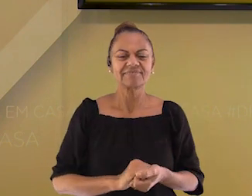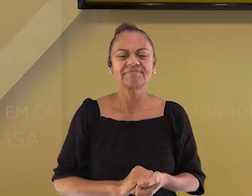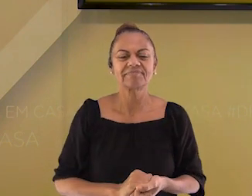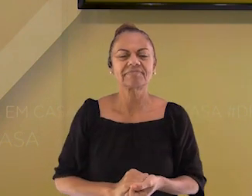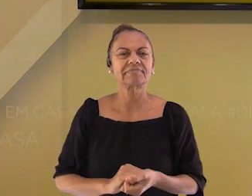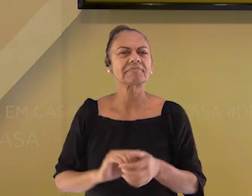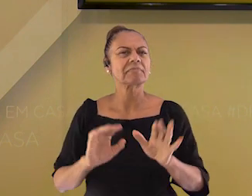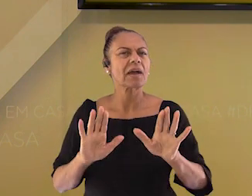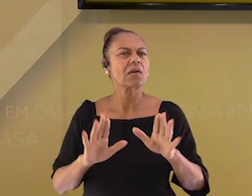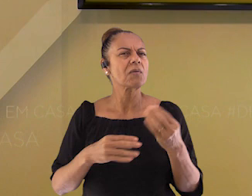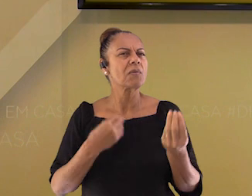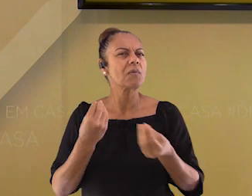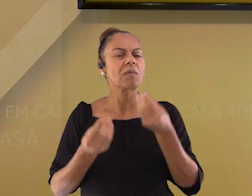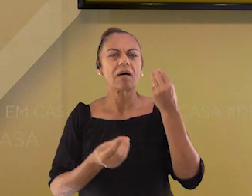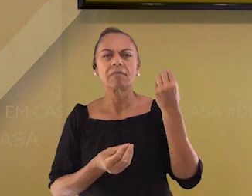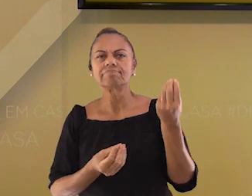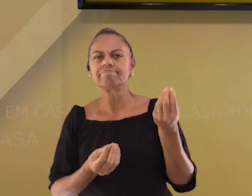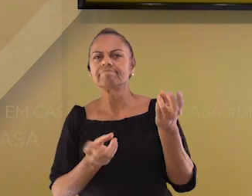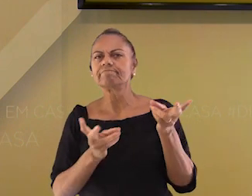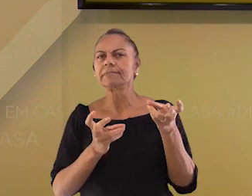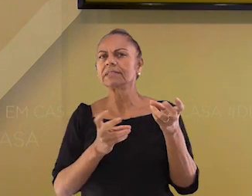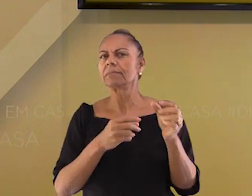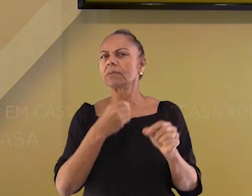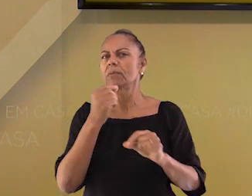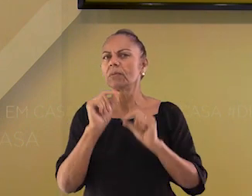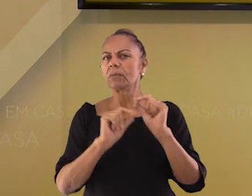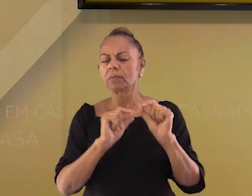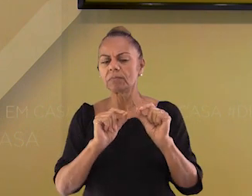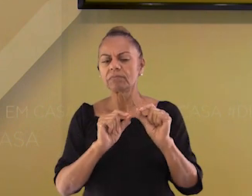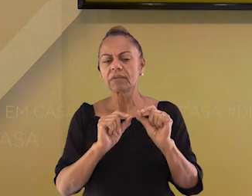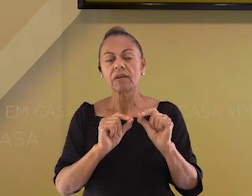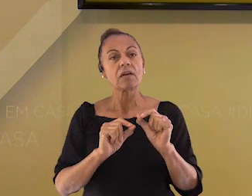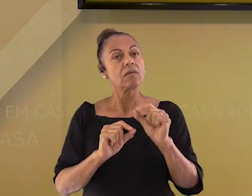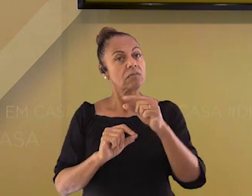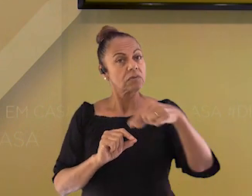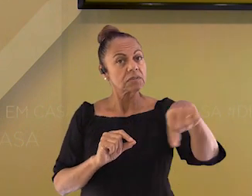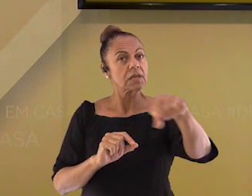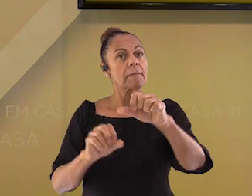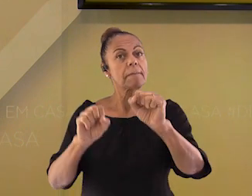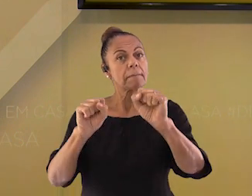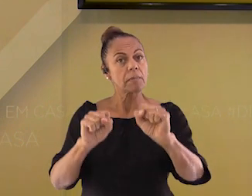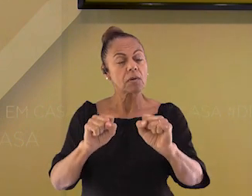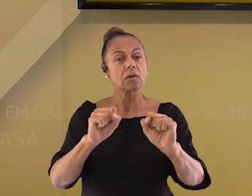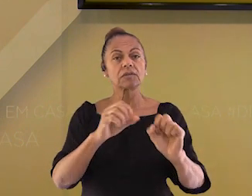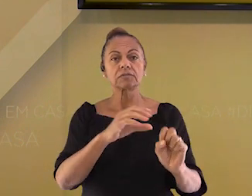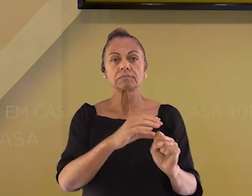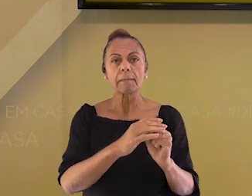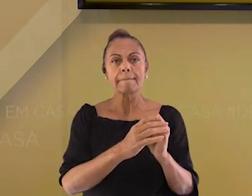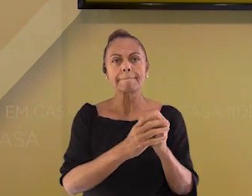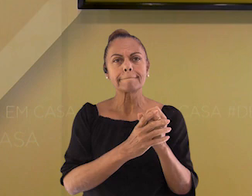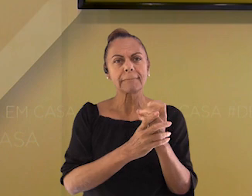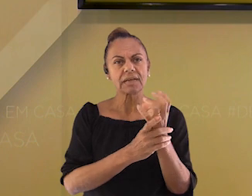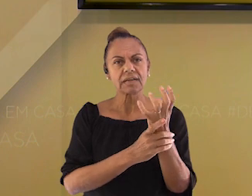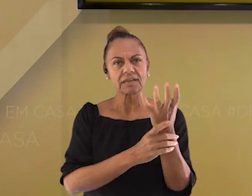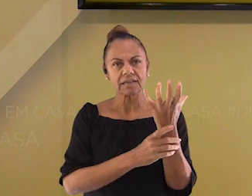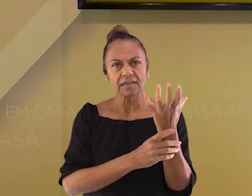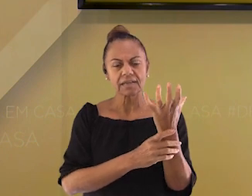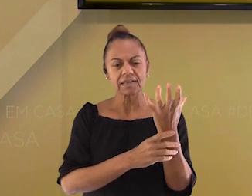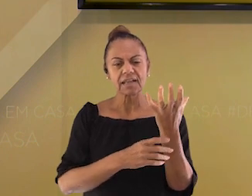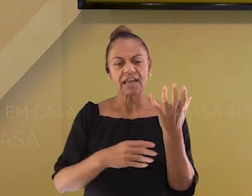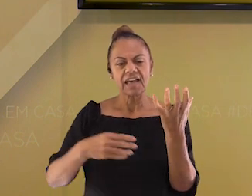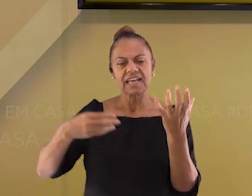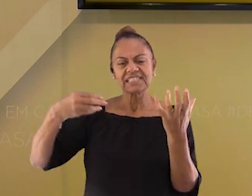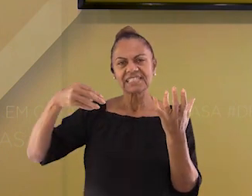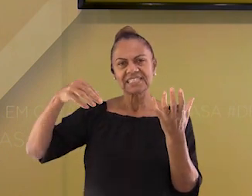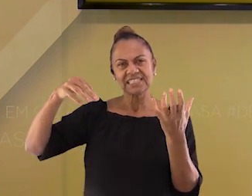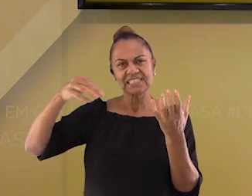sabe como podemos testar isso? O que você pode fazer? Pode pegar uma planta e cobrir ela com uma sacola, igual